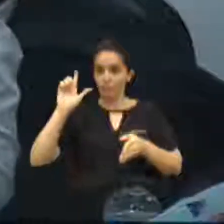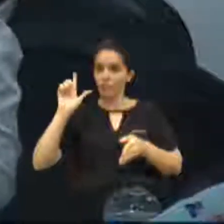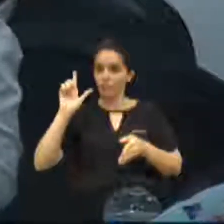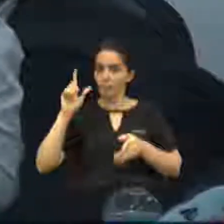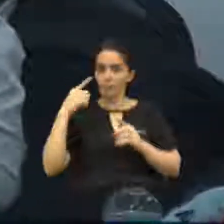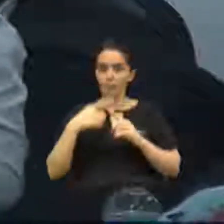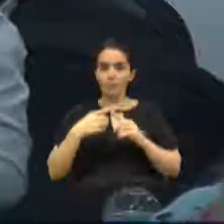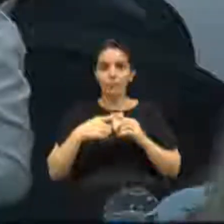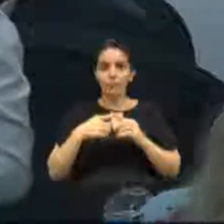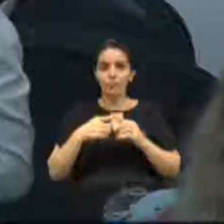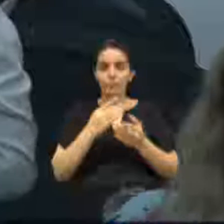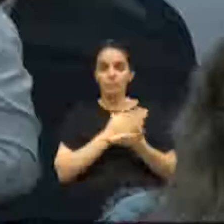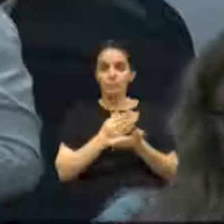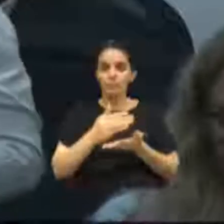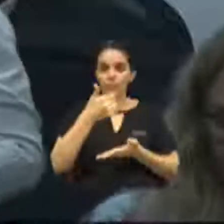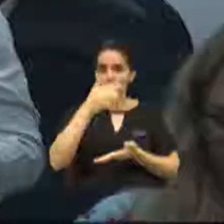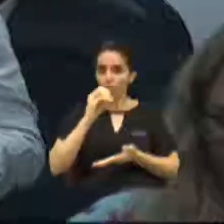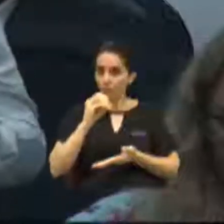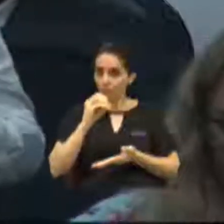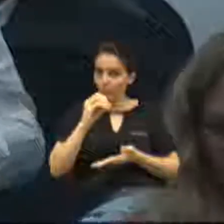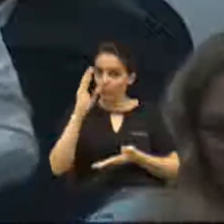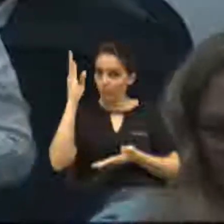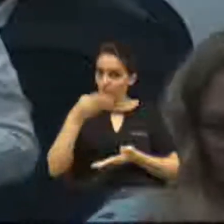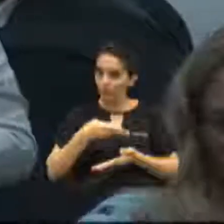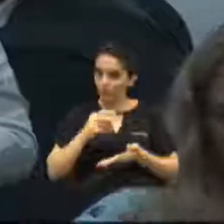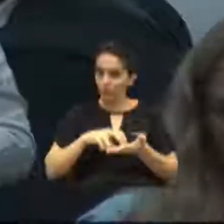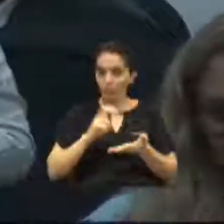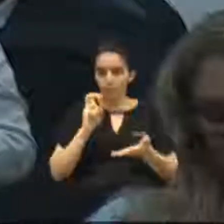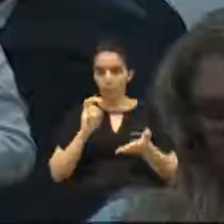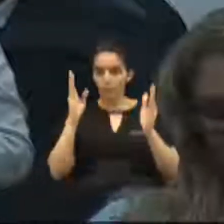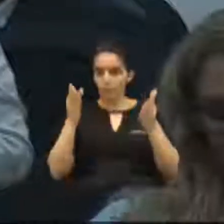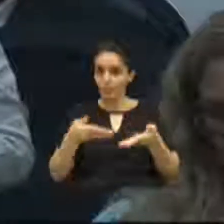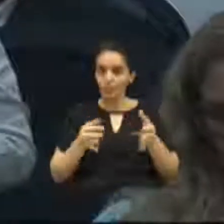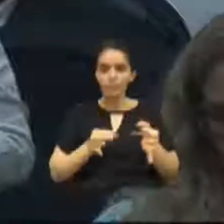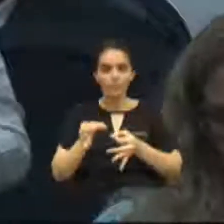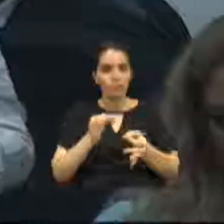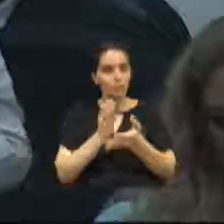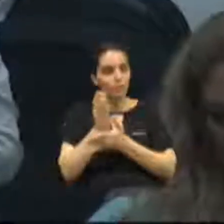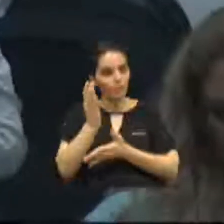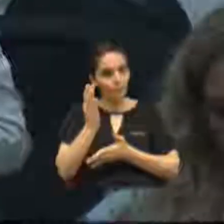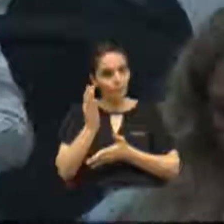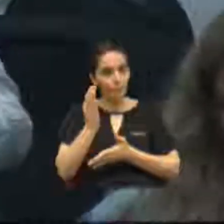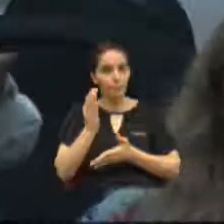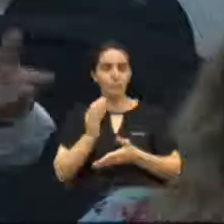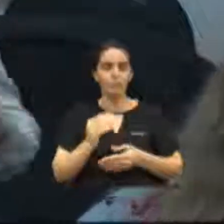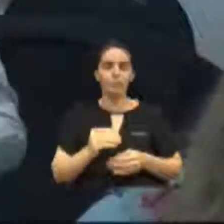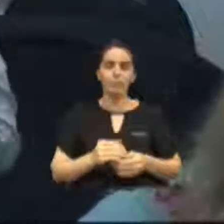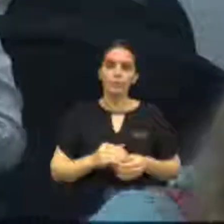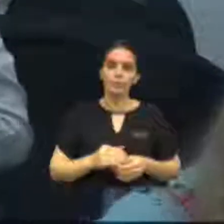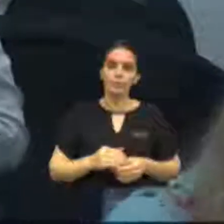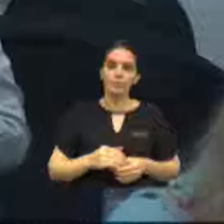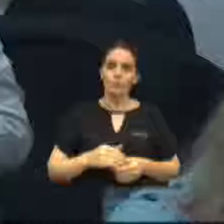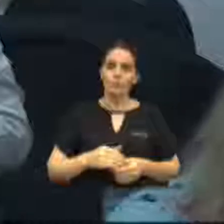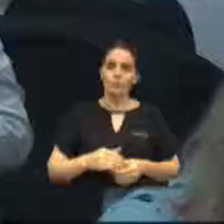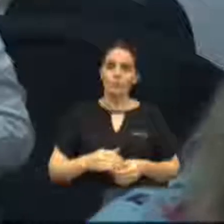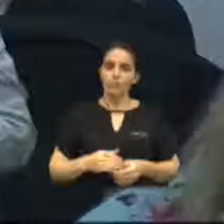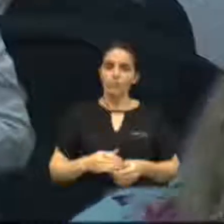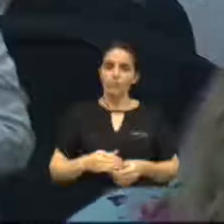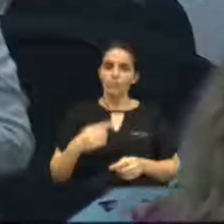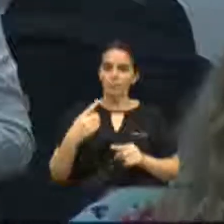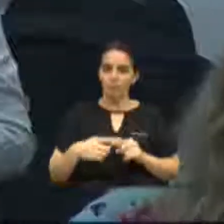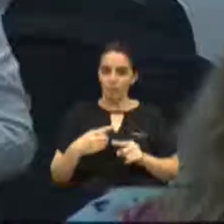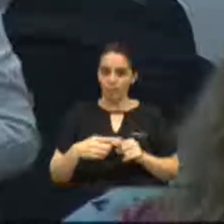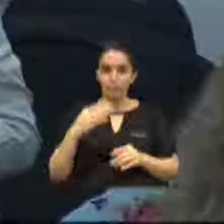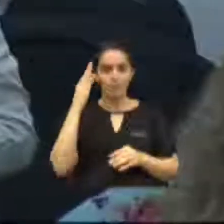às 10h30 da manhã. Então, através desse projeto aprovado e sancionado, embora nós sabemos que